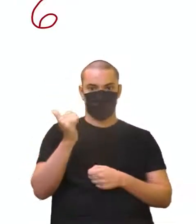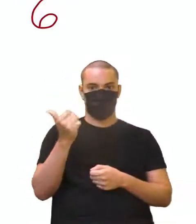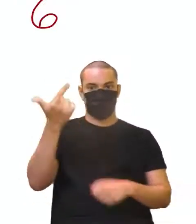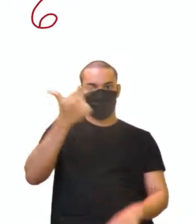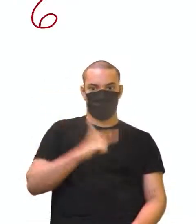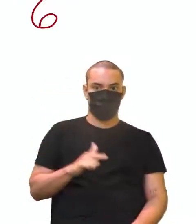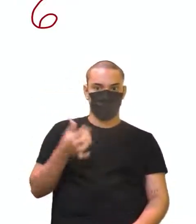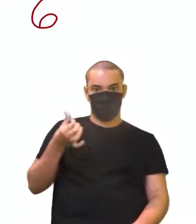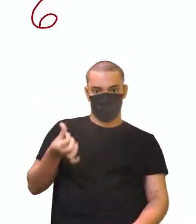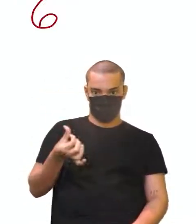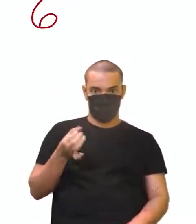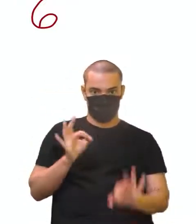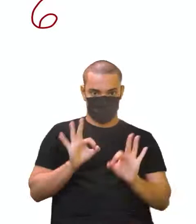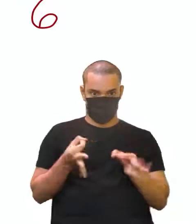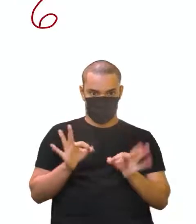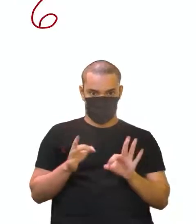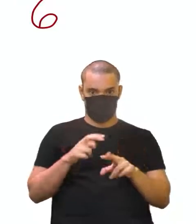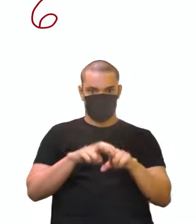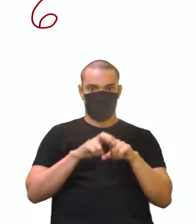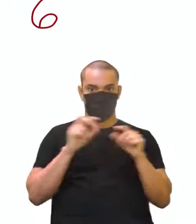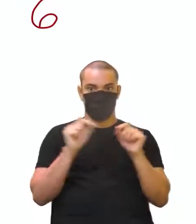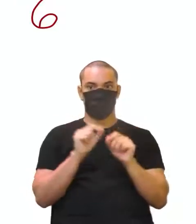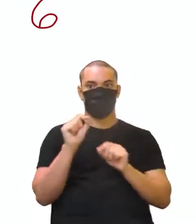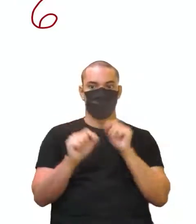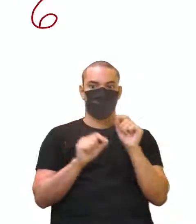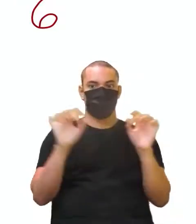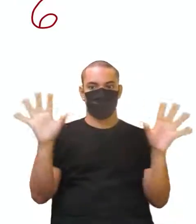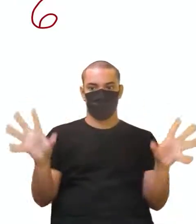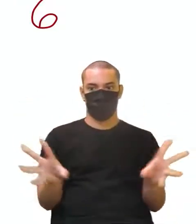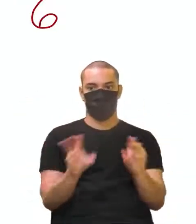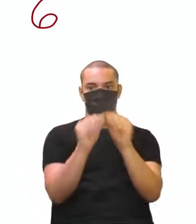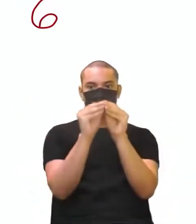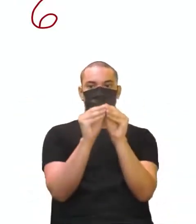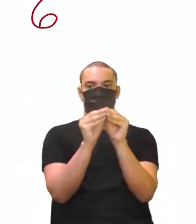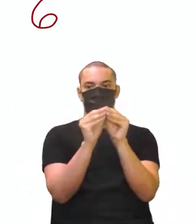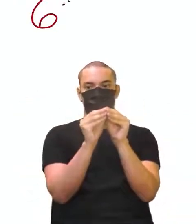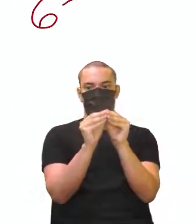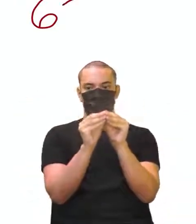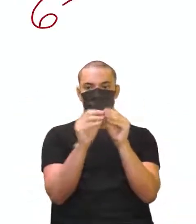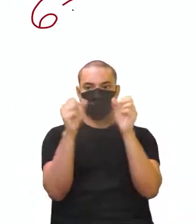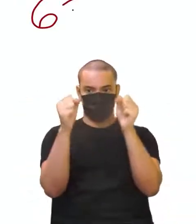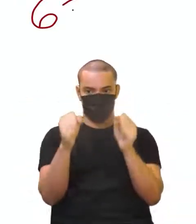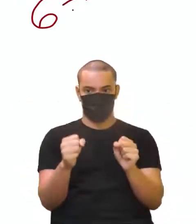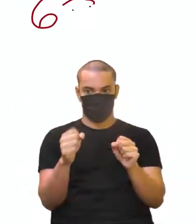repetir os denominadores aí. E aí, eu posso fazer aqui uma simplificação, né?